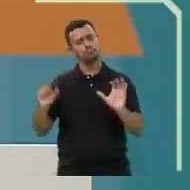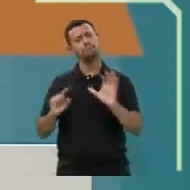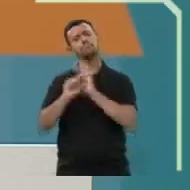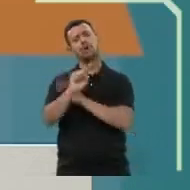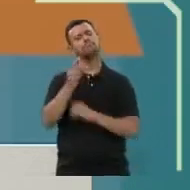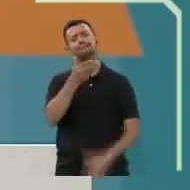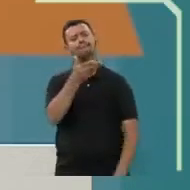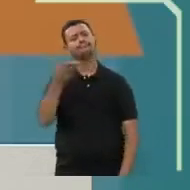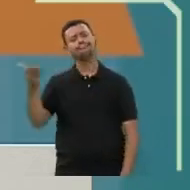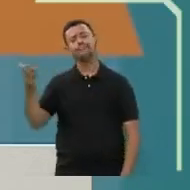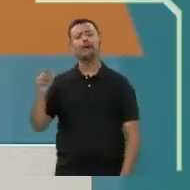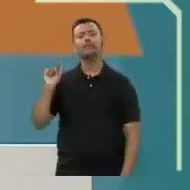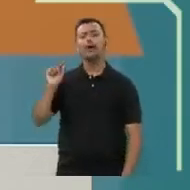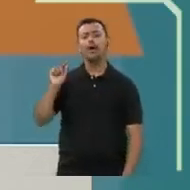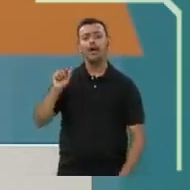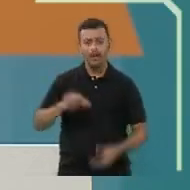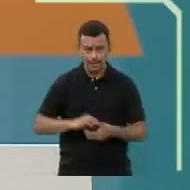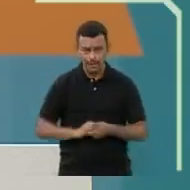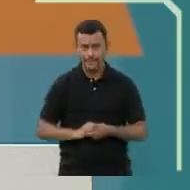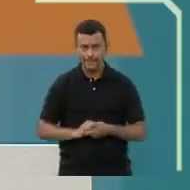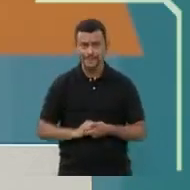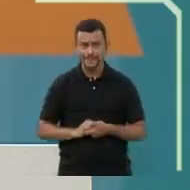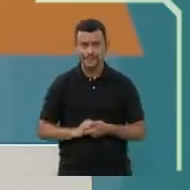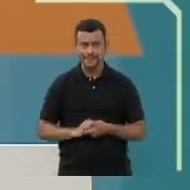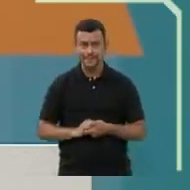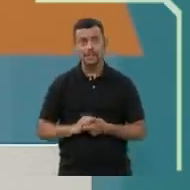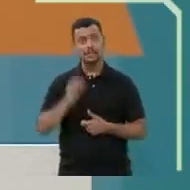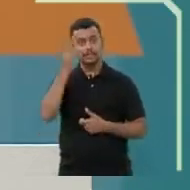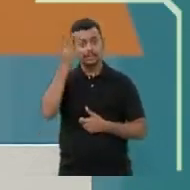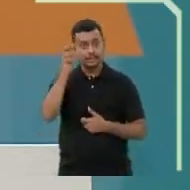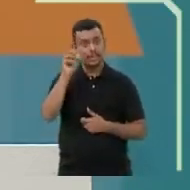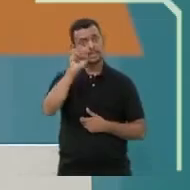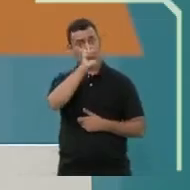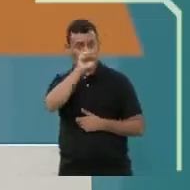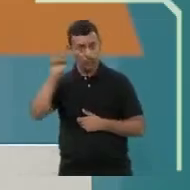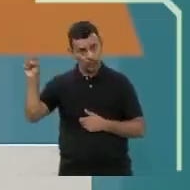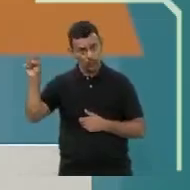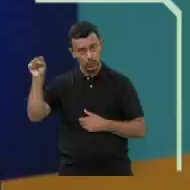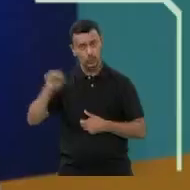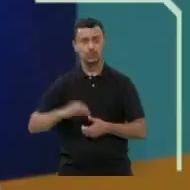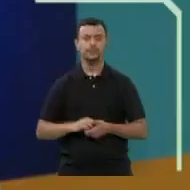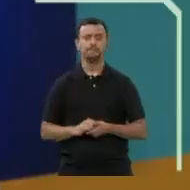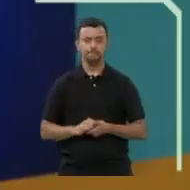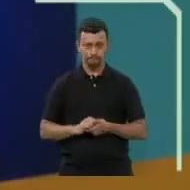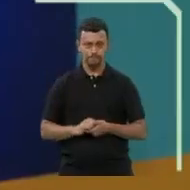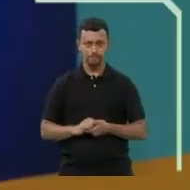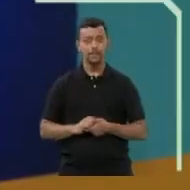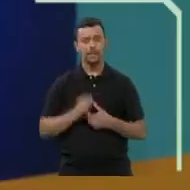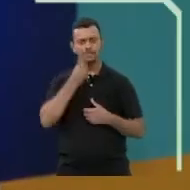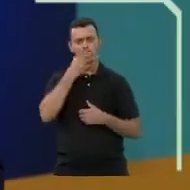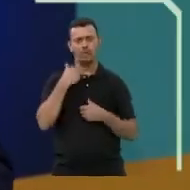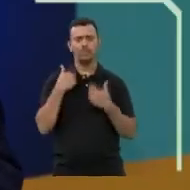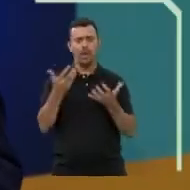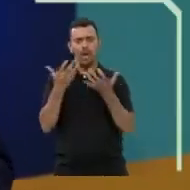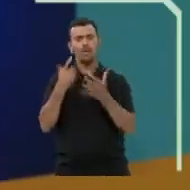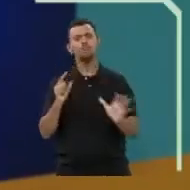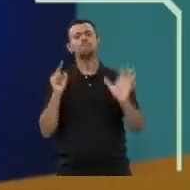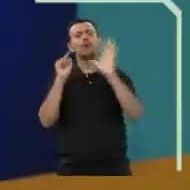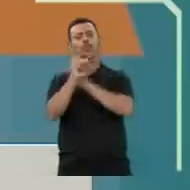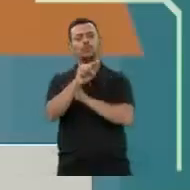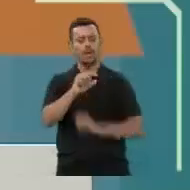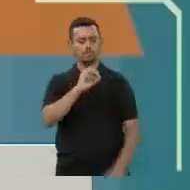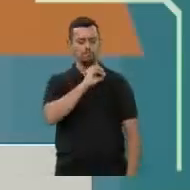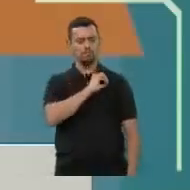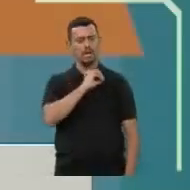vai ser feita a pergunta. São 30 segundos para formulá-la. Eu vou perguntar para a Marina Silva.